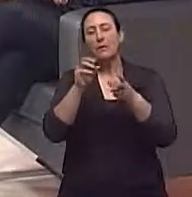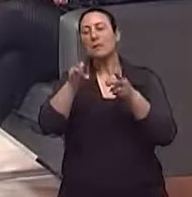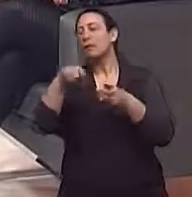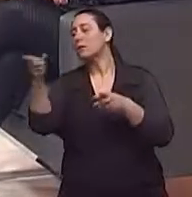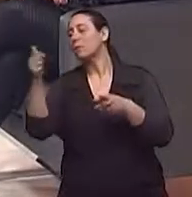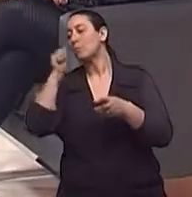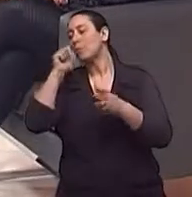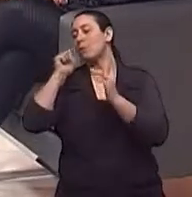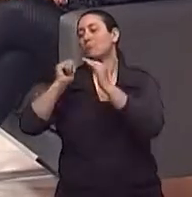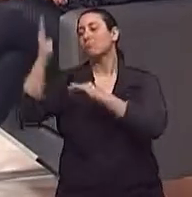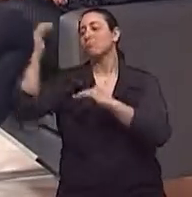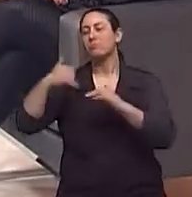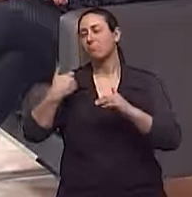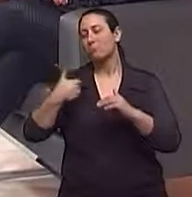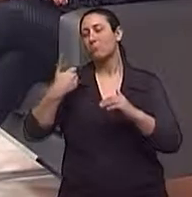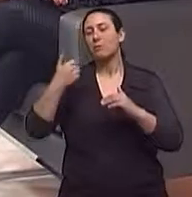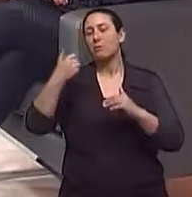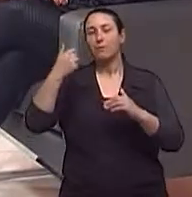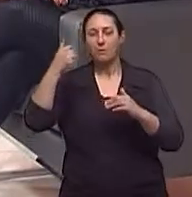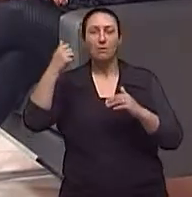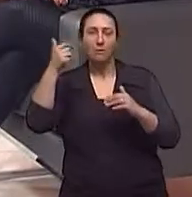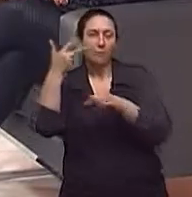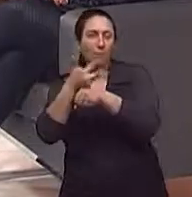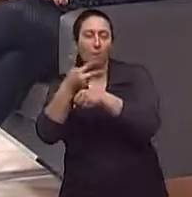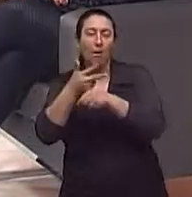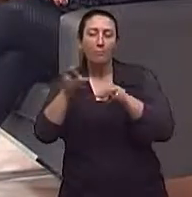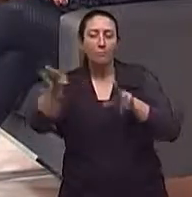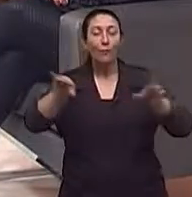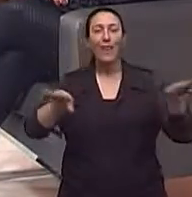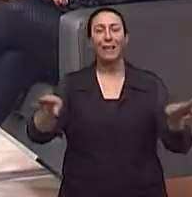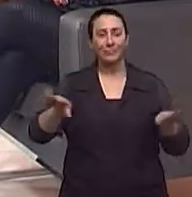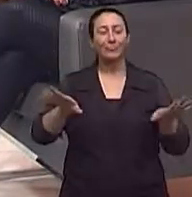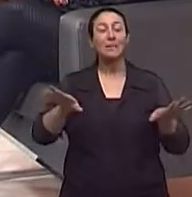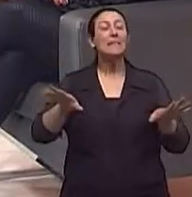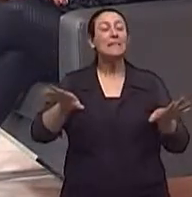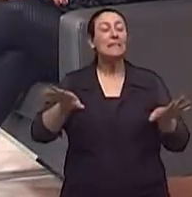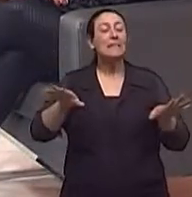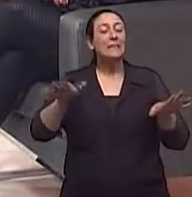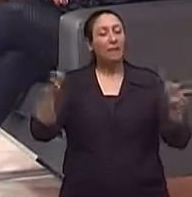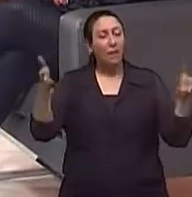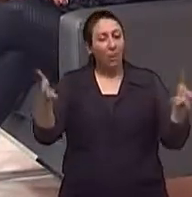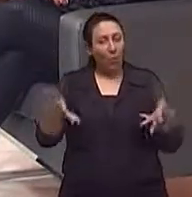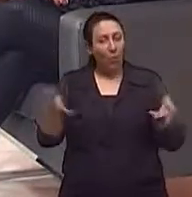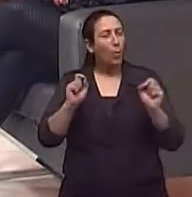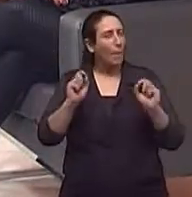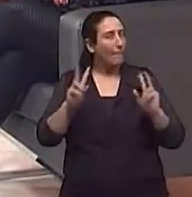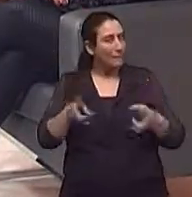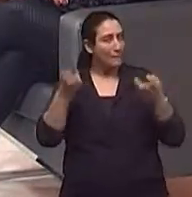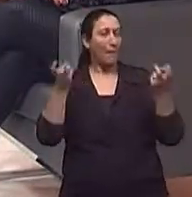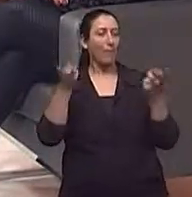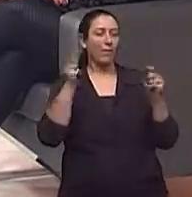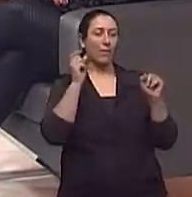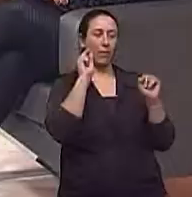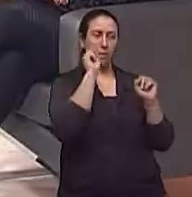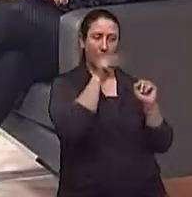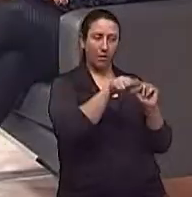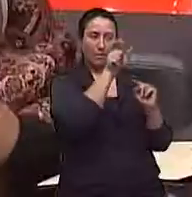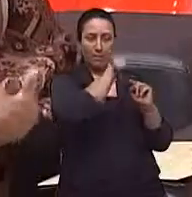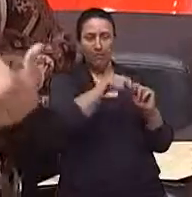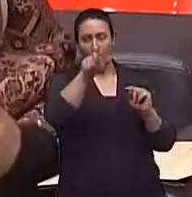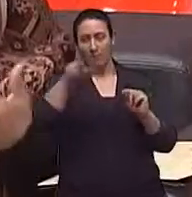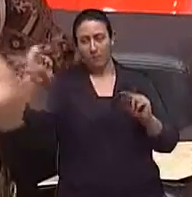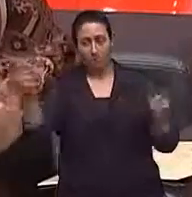mulheres vai de uma de uma outra faixa etária de forma diferente e sem dúvida que esta interlocução aí entre